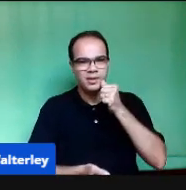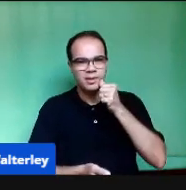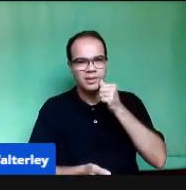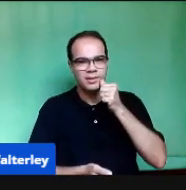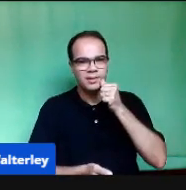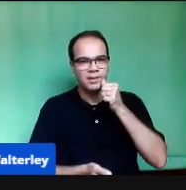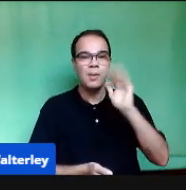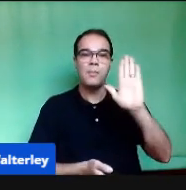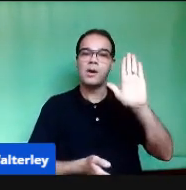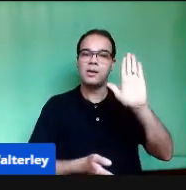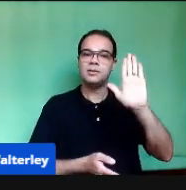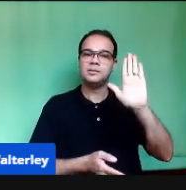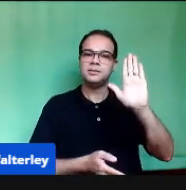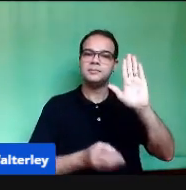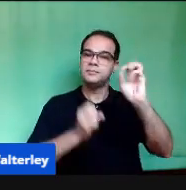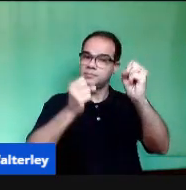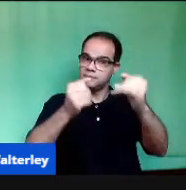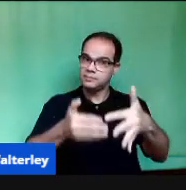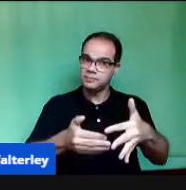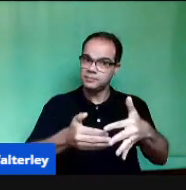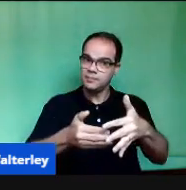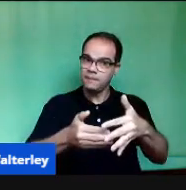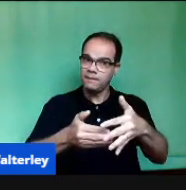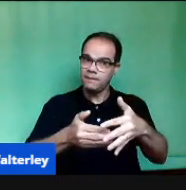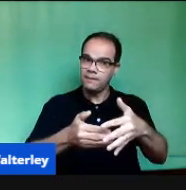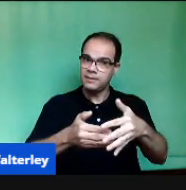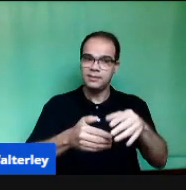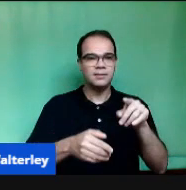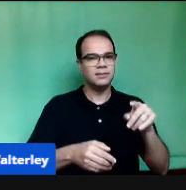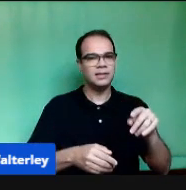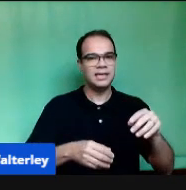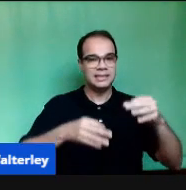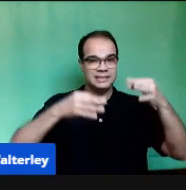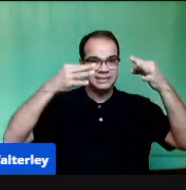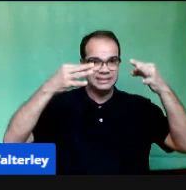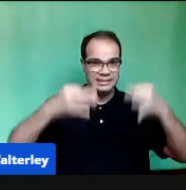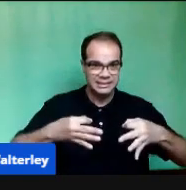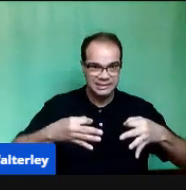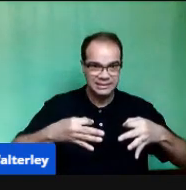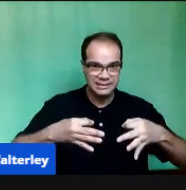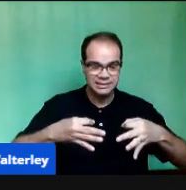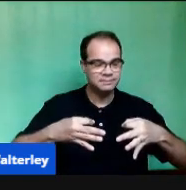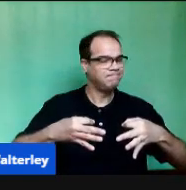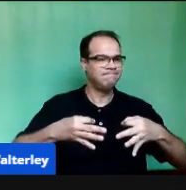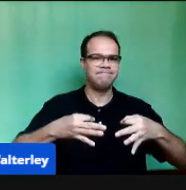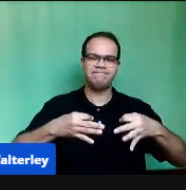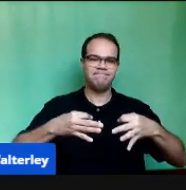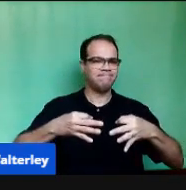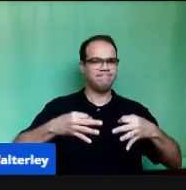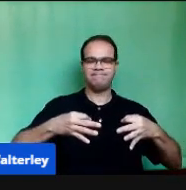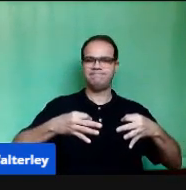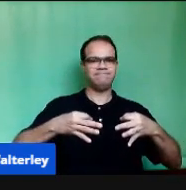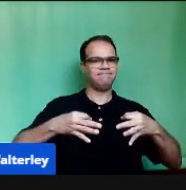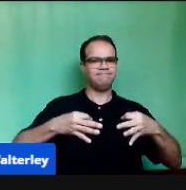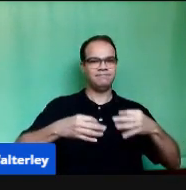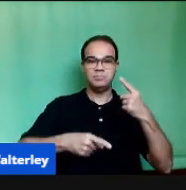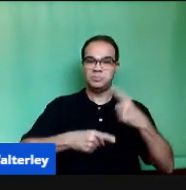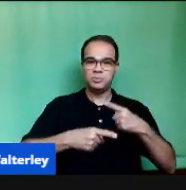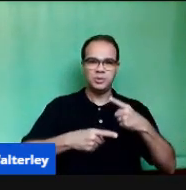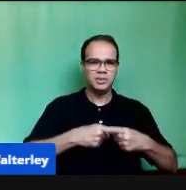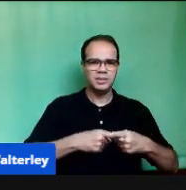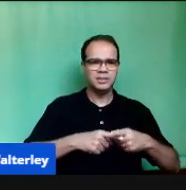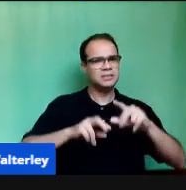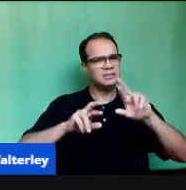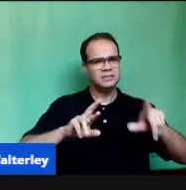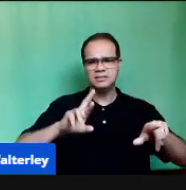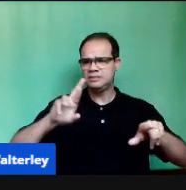não é real. Né? Os nossos estudantes, as pessoas que acessam a educação, elas são diversas nas suas